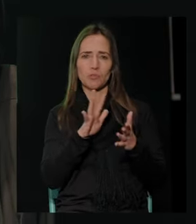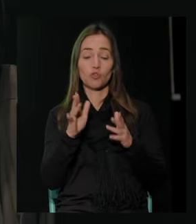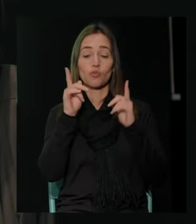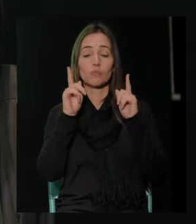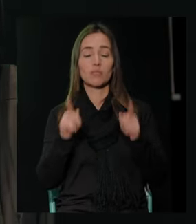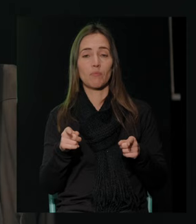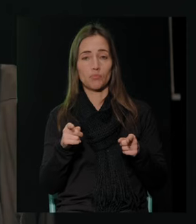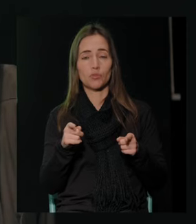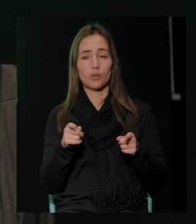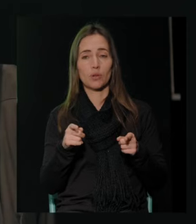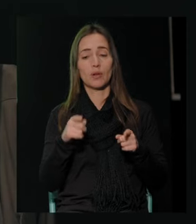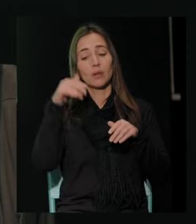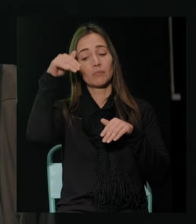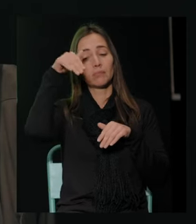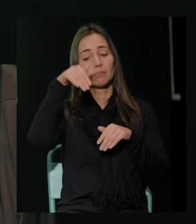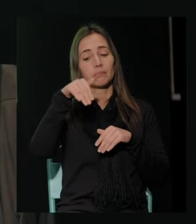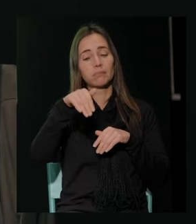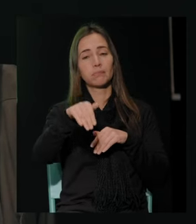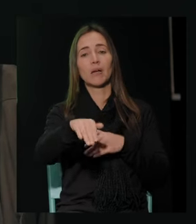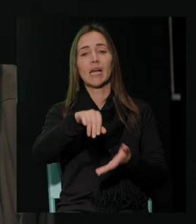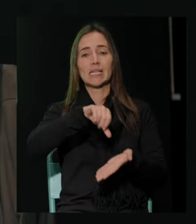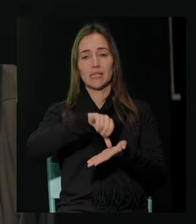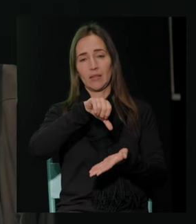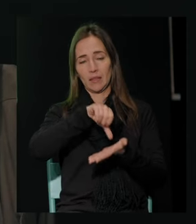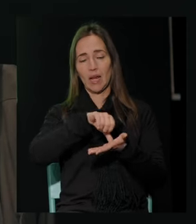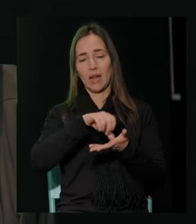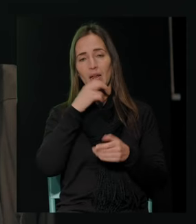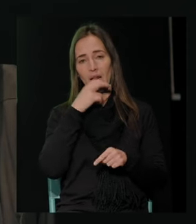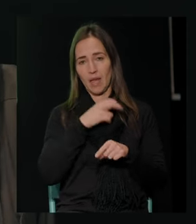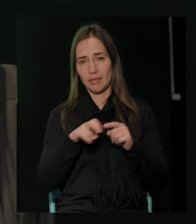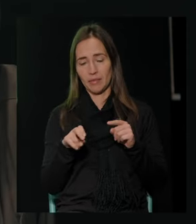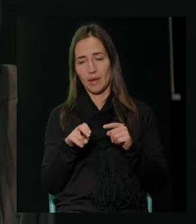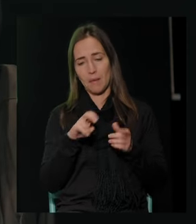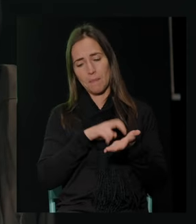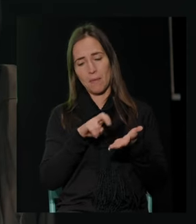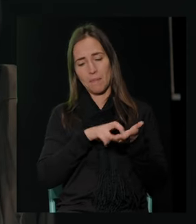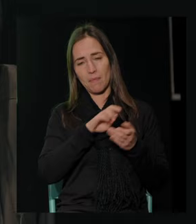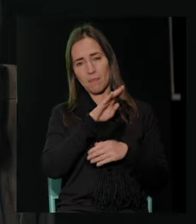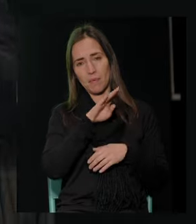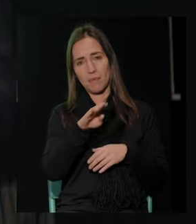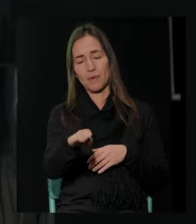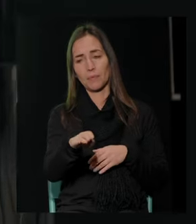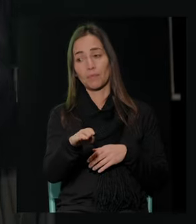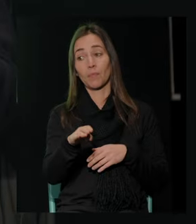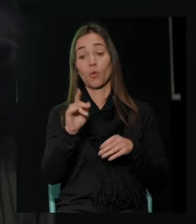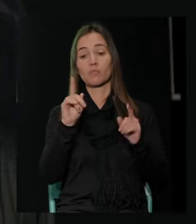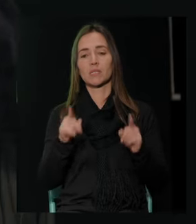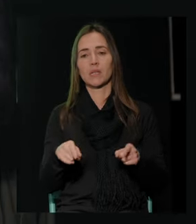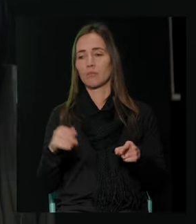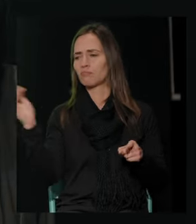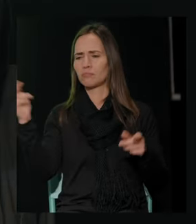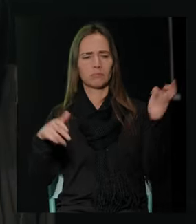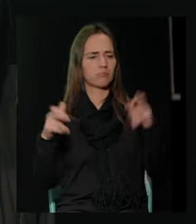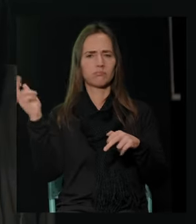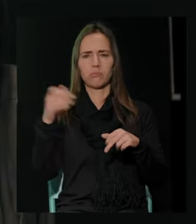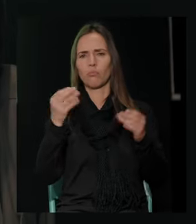descer as colinas em direção à central elétrica, e começaram a aparecer então